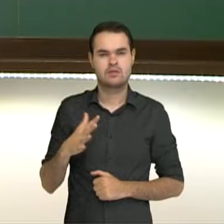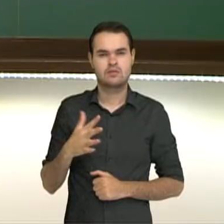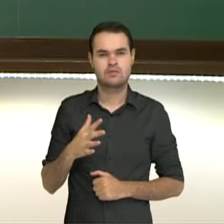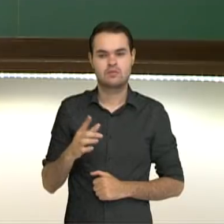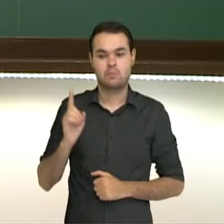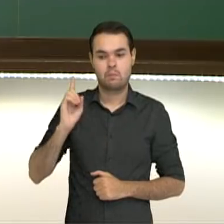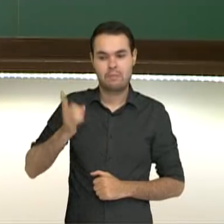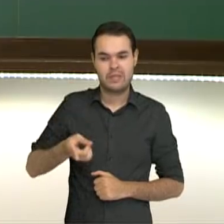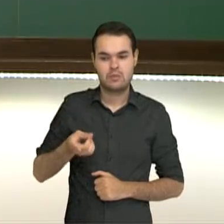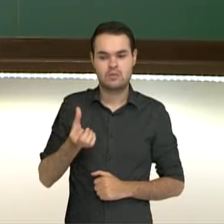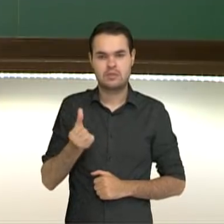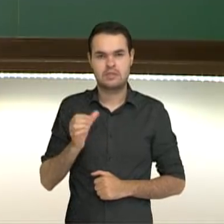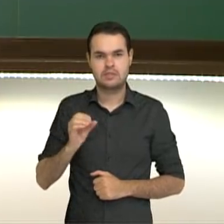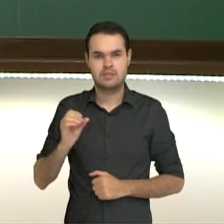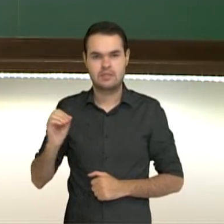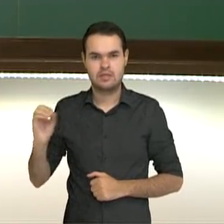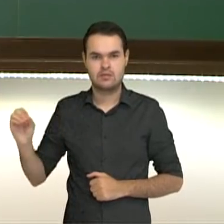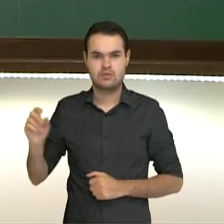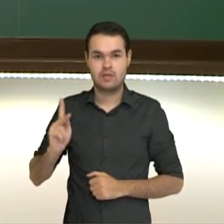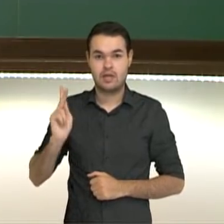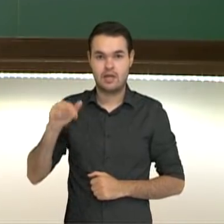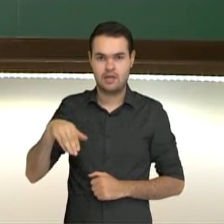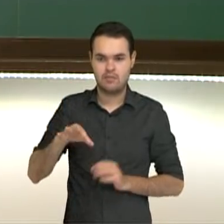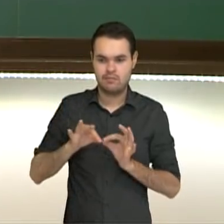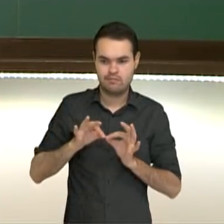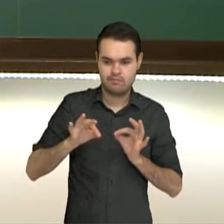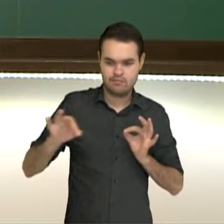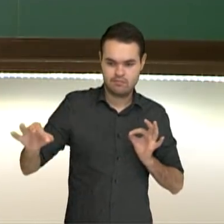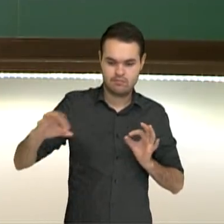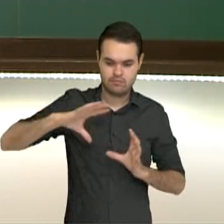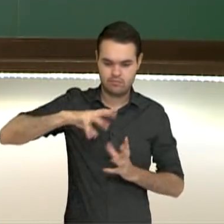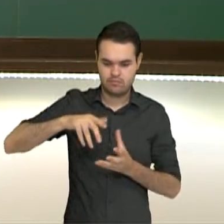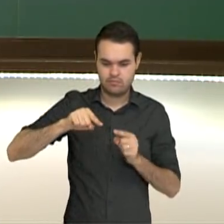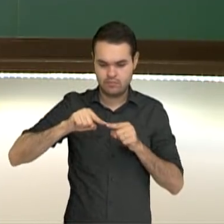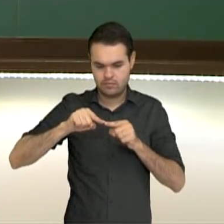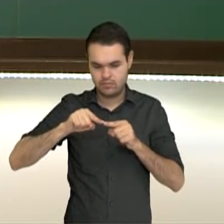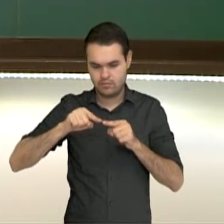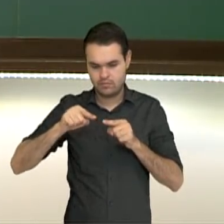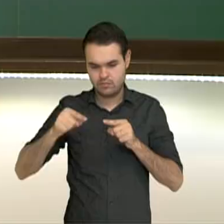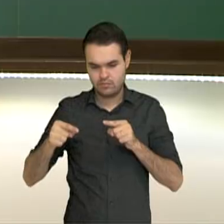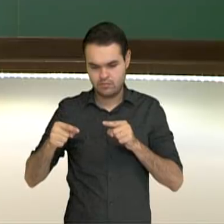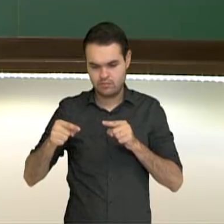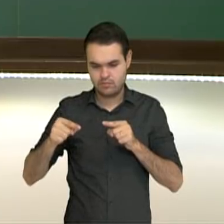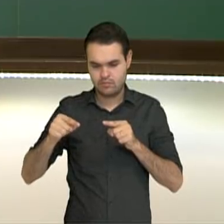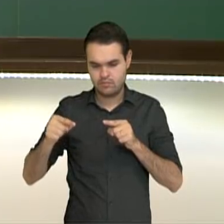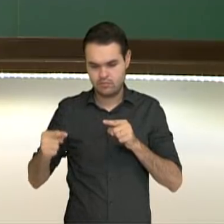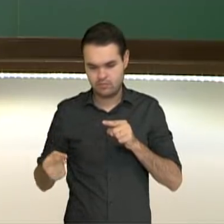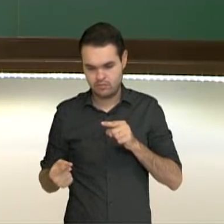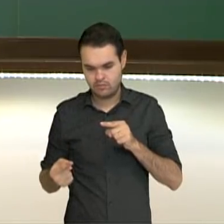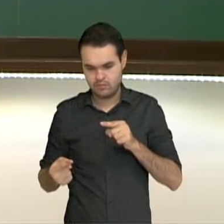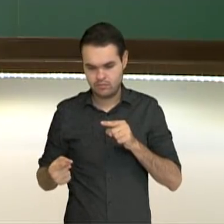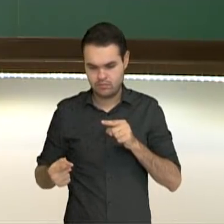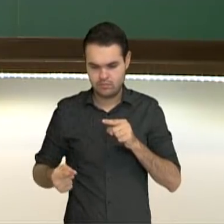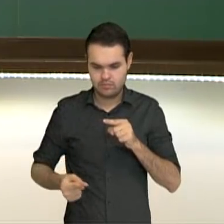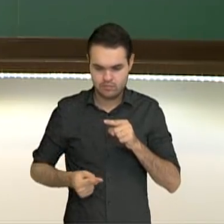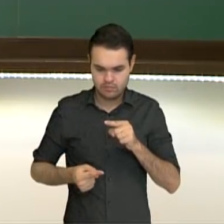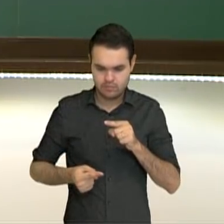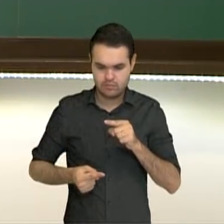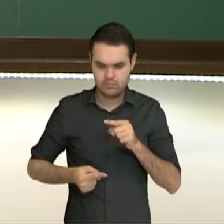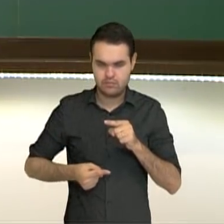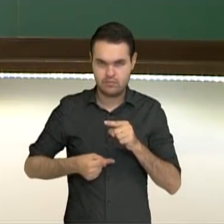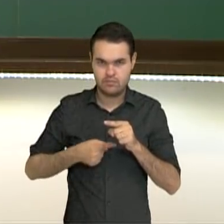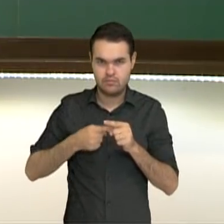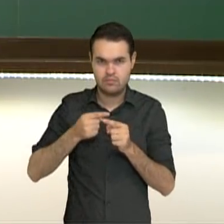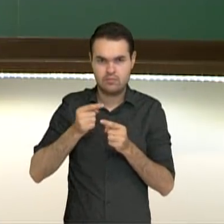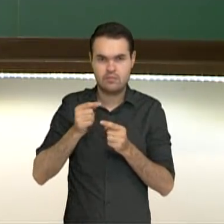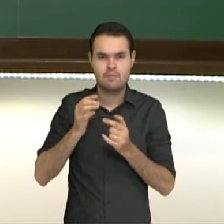1.600 quilômetros. Seria o espaço de cada faixa de terra. Então, como se a Terra tivesse sido